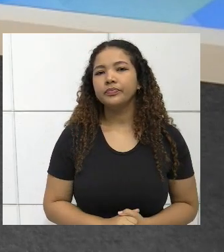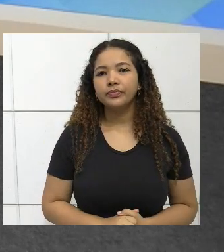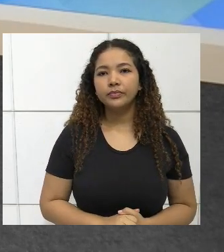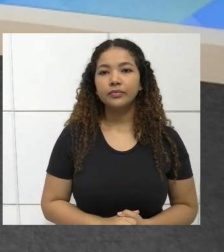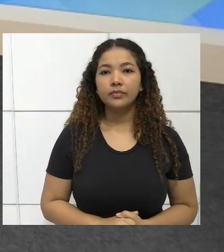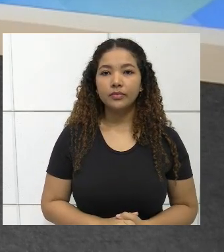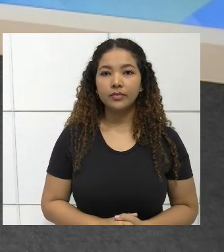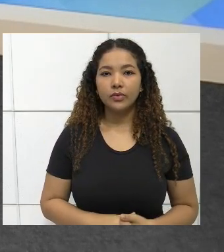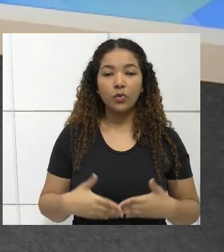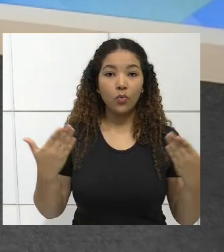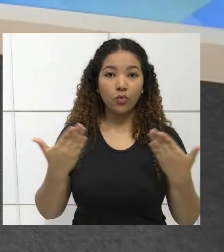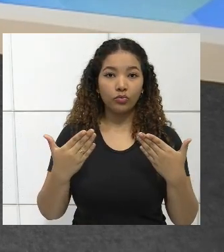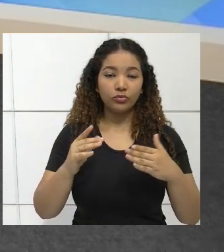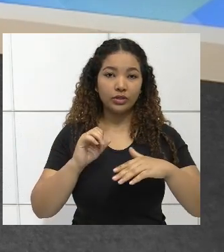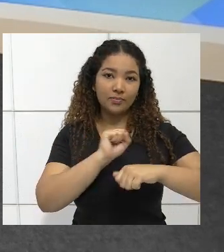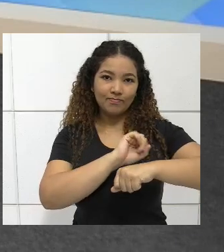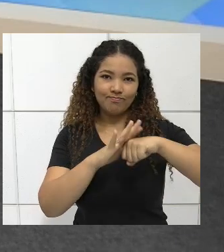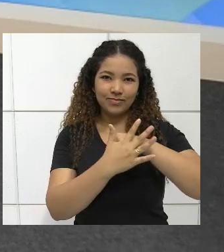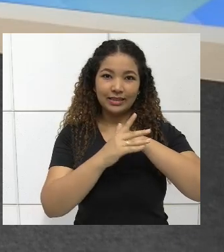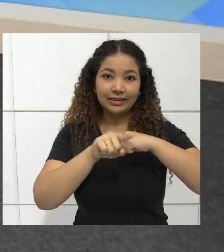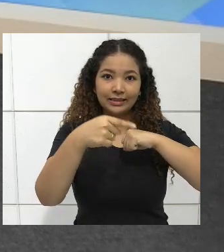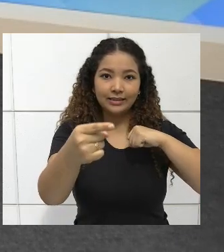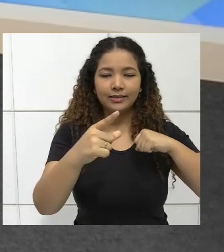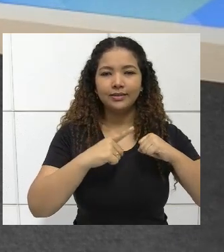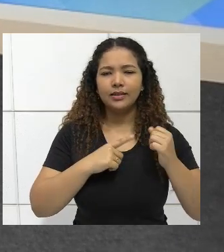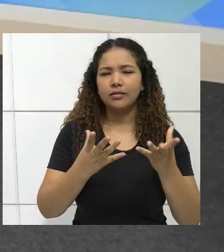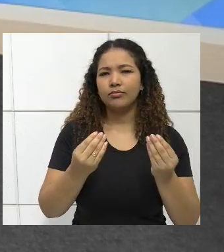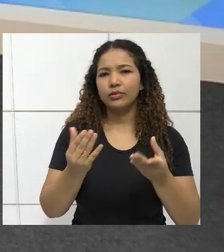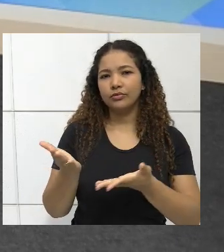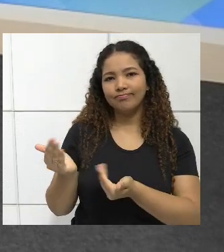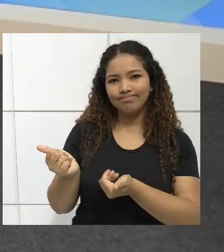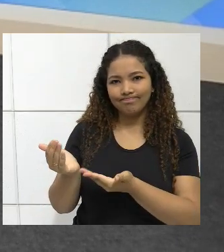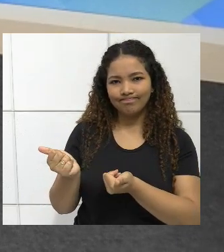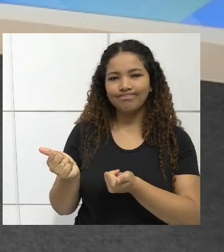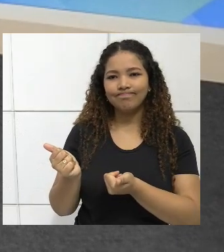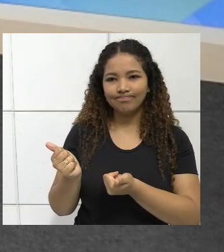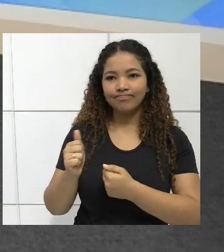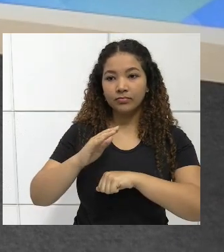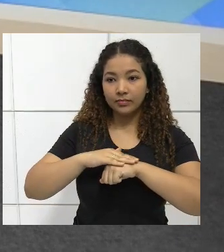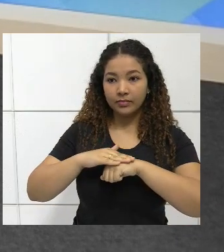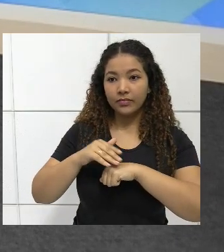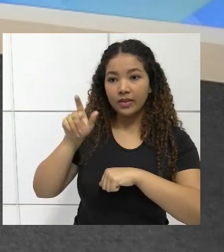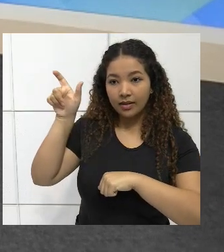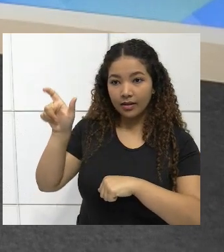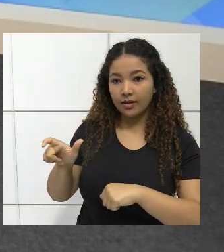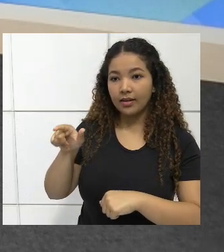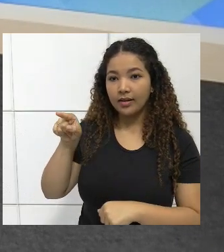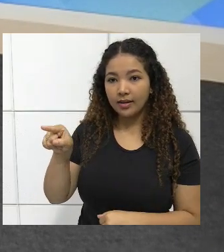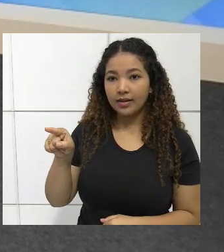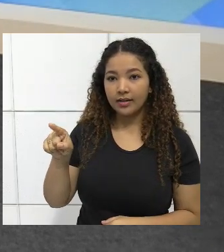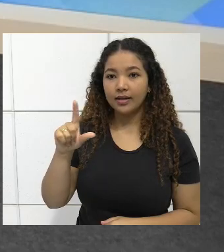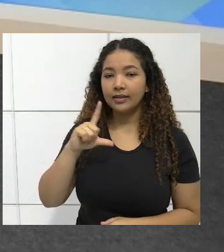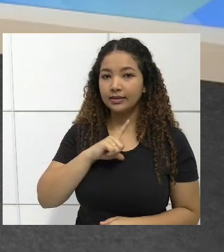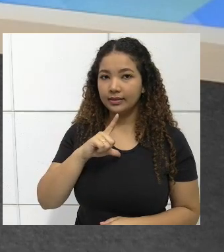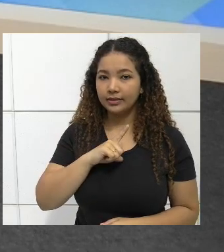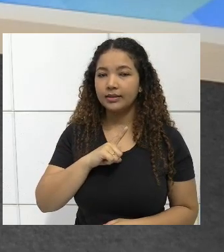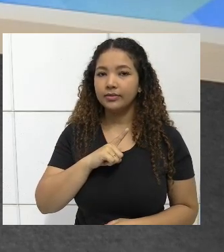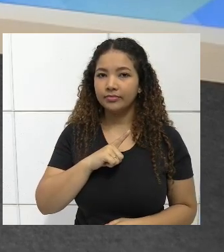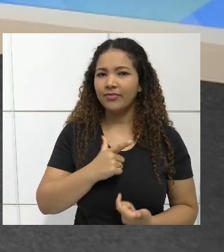no pós-pandemia, nós temos muitos adolescentes, jovens, né? Eu mesma tenho um quadro muito crescente